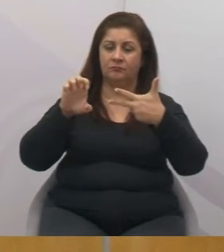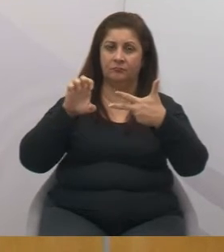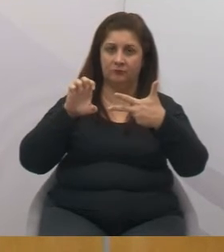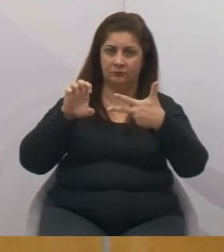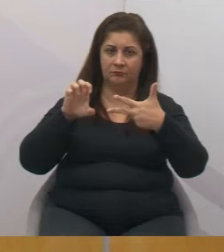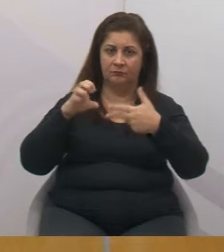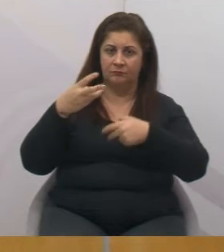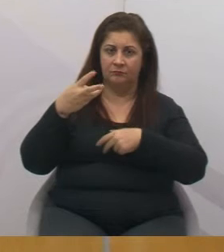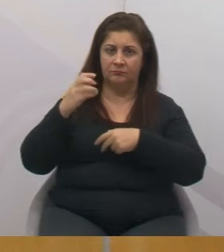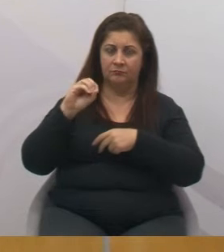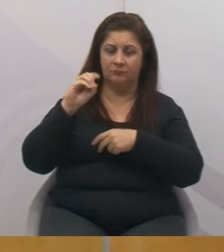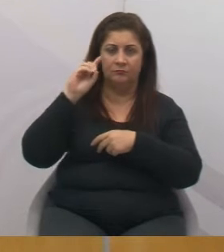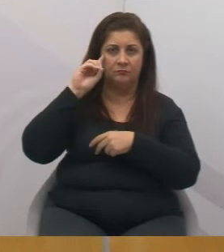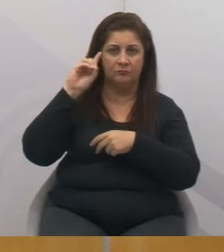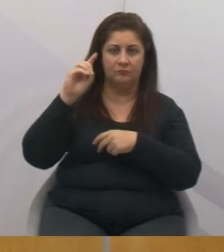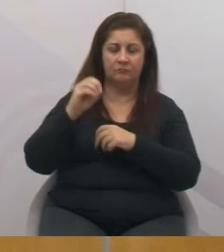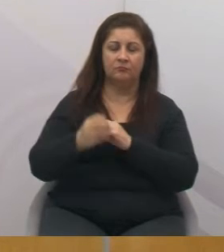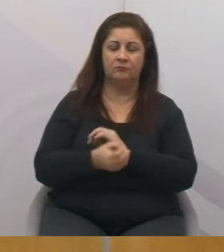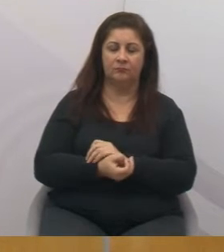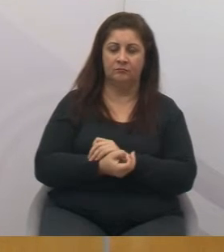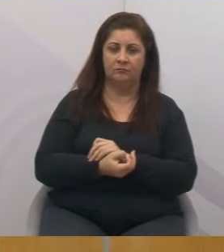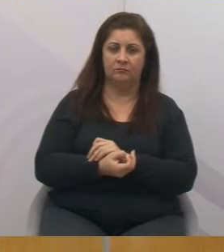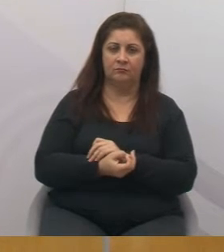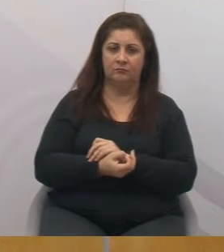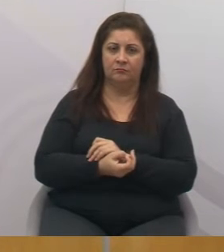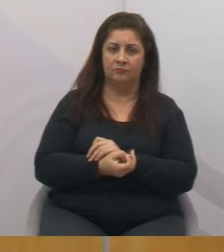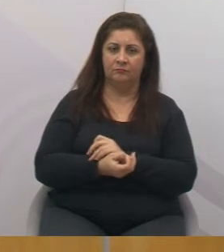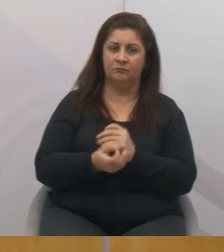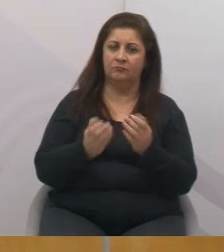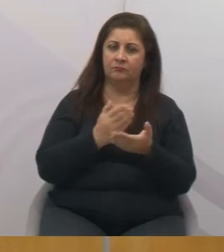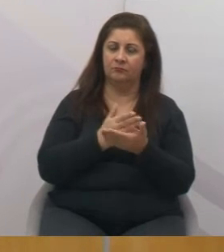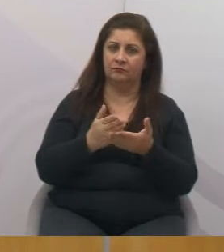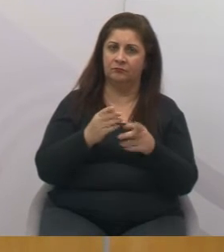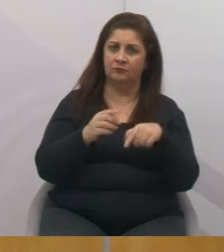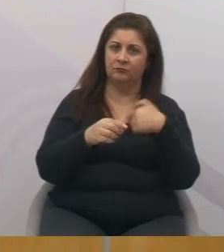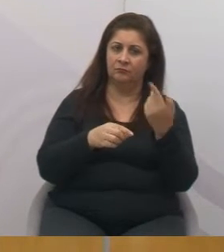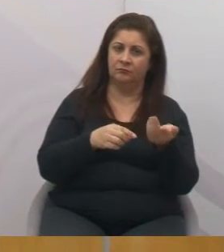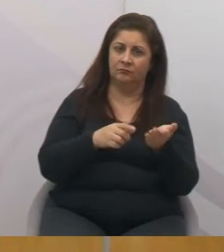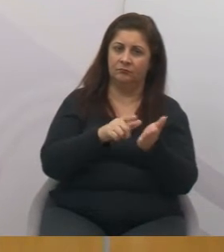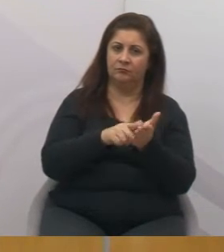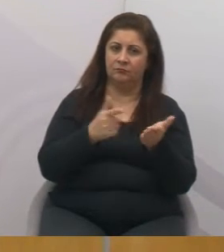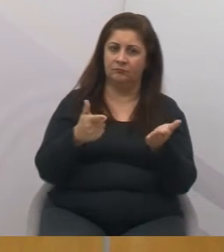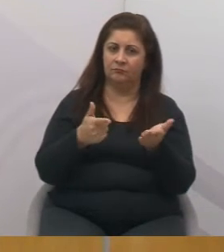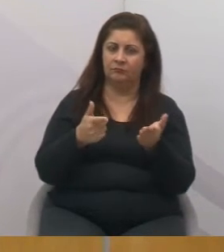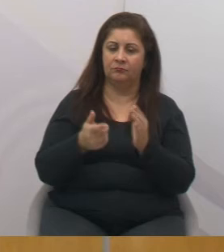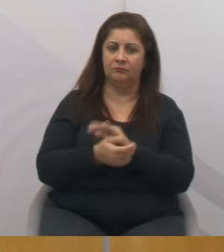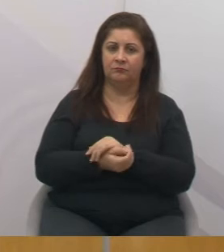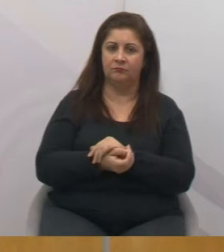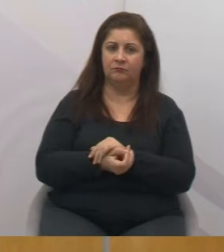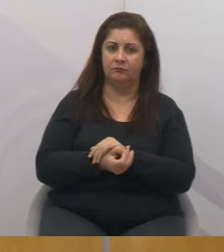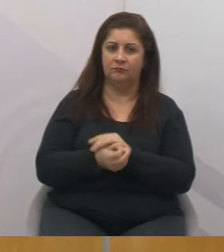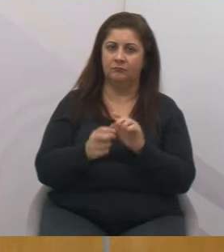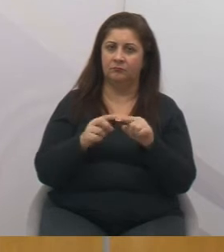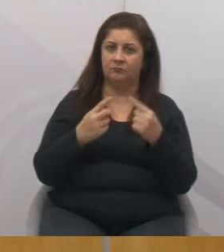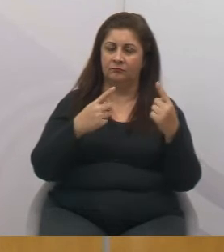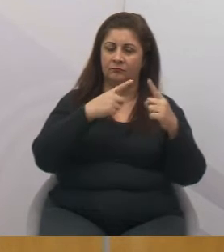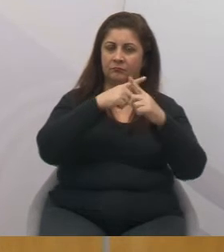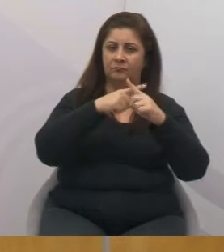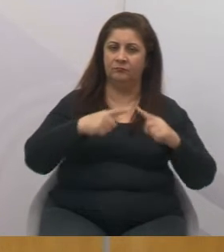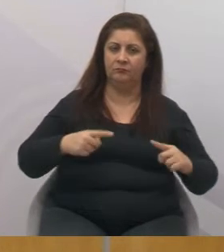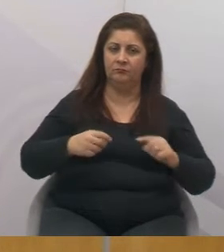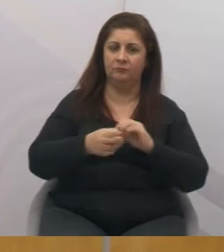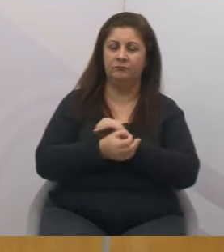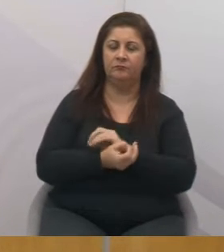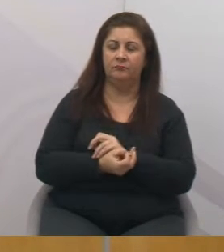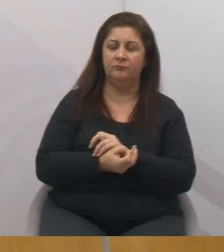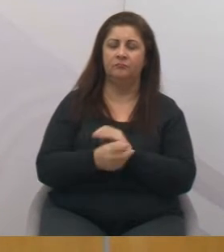30 dias, contados a partir da sua publicação. Mas esse item, gente, foi vetado. Isso